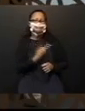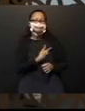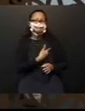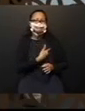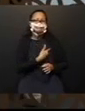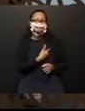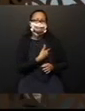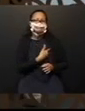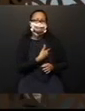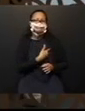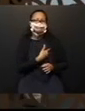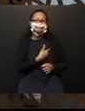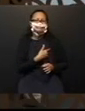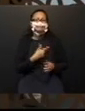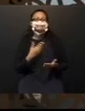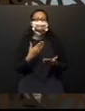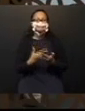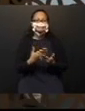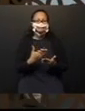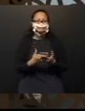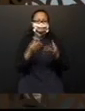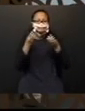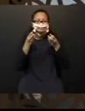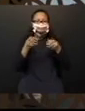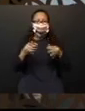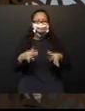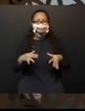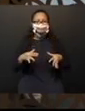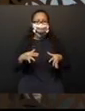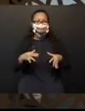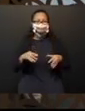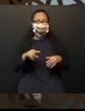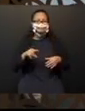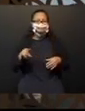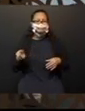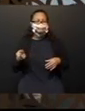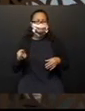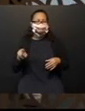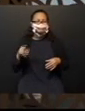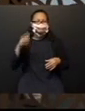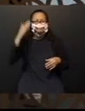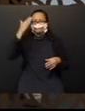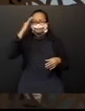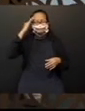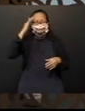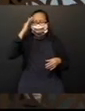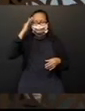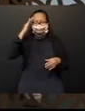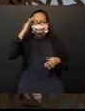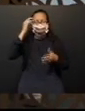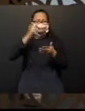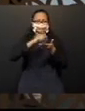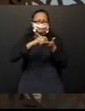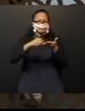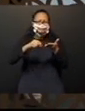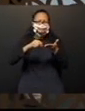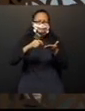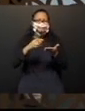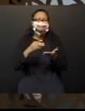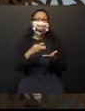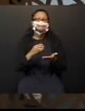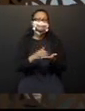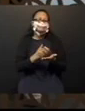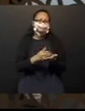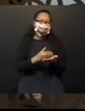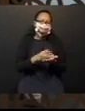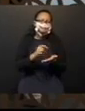Então, durante a aula, durante a minha explicação, se vocês não entenderem alguma coisa, anota no cantinho, tá? O importante